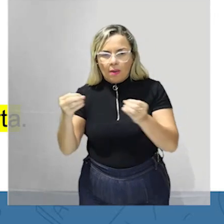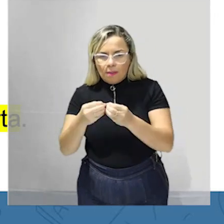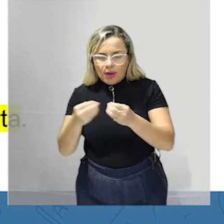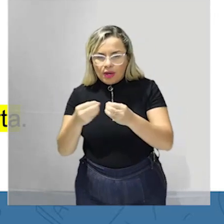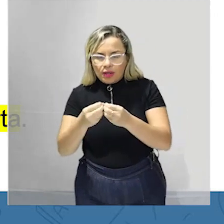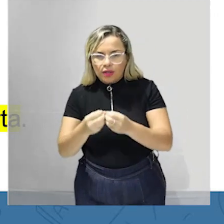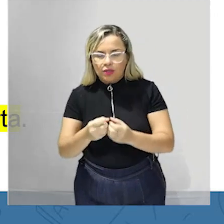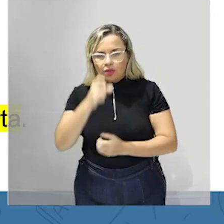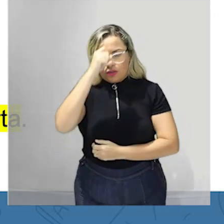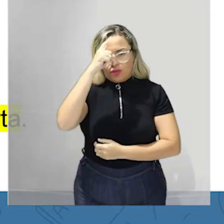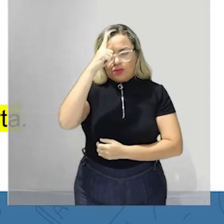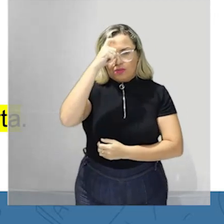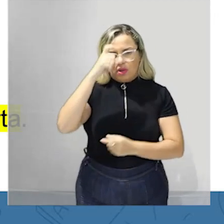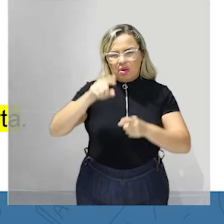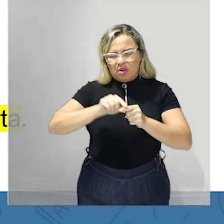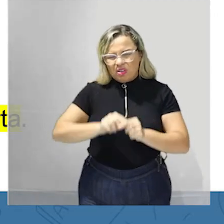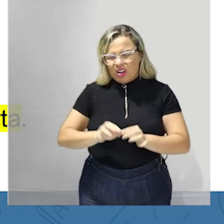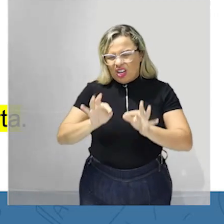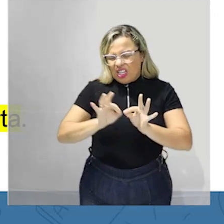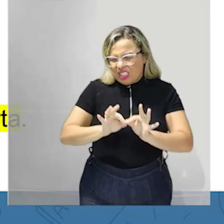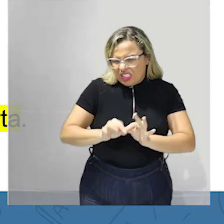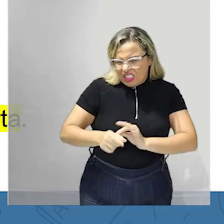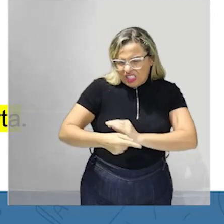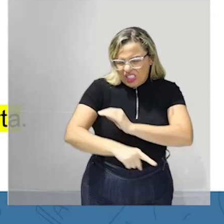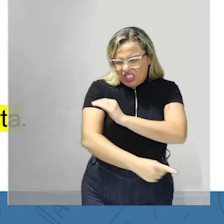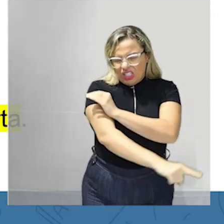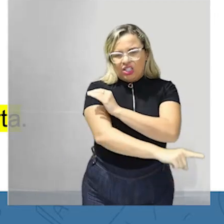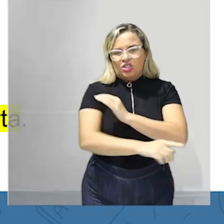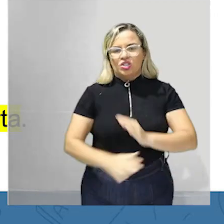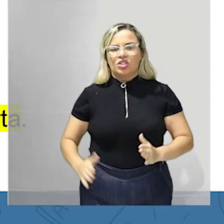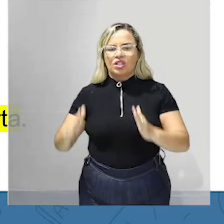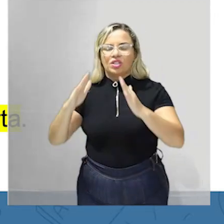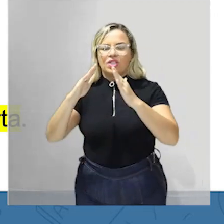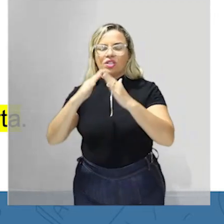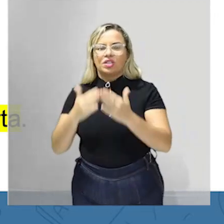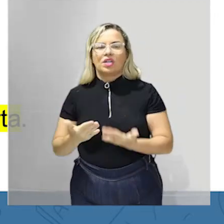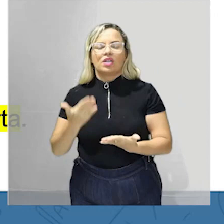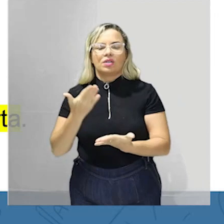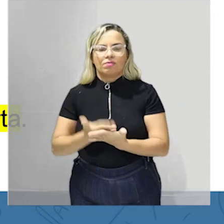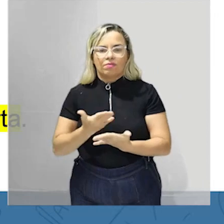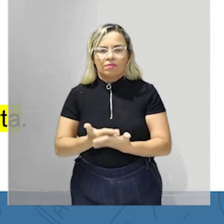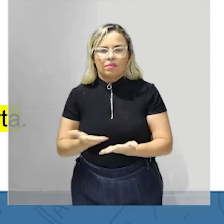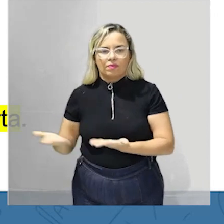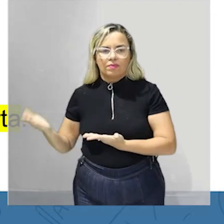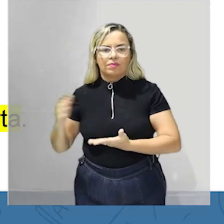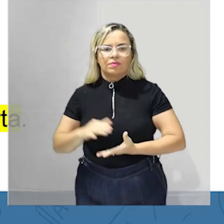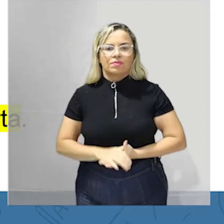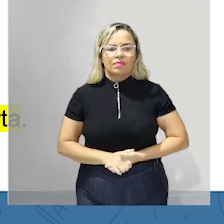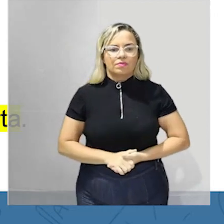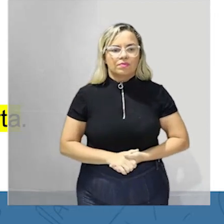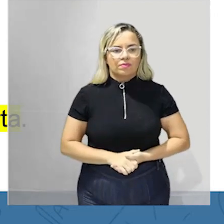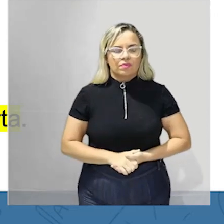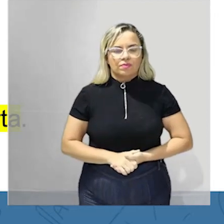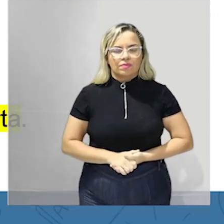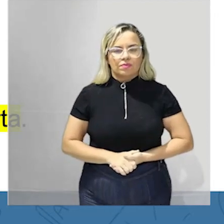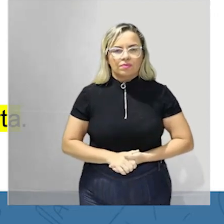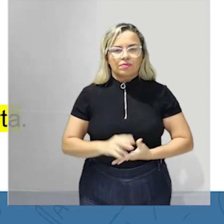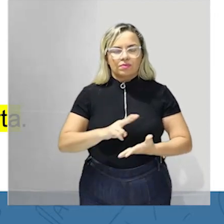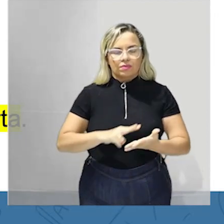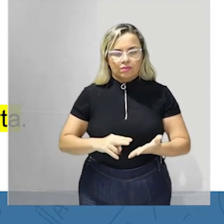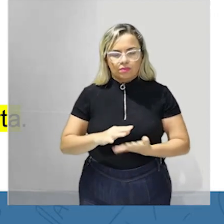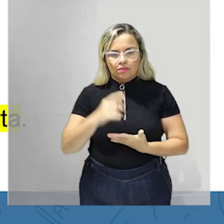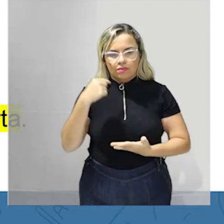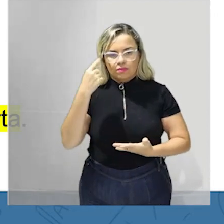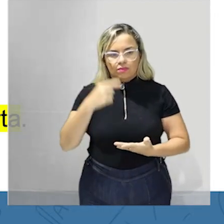cerca, é perto, né? Lejos, longe. Mi vecino tiene un